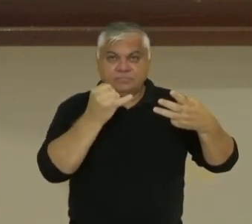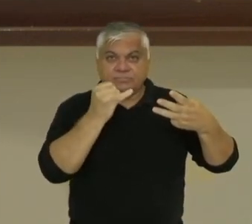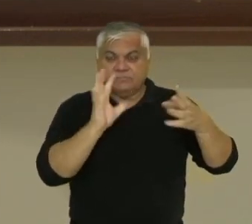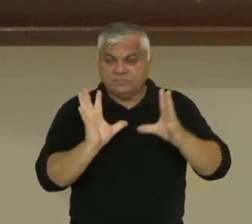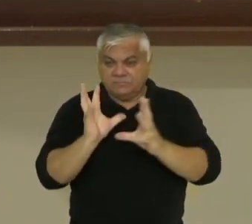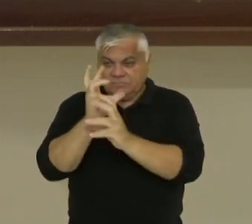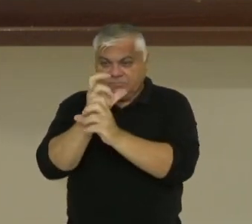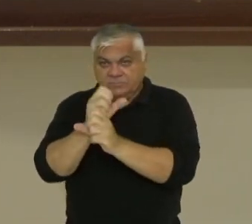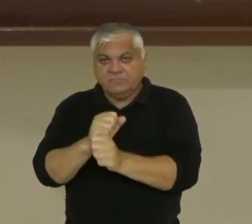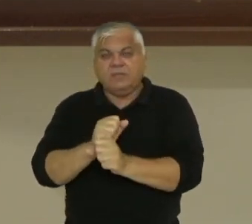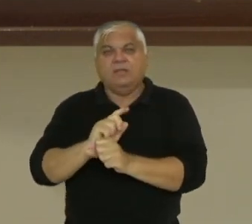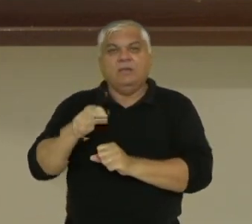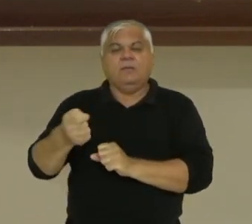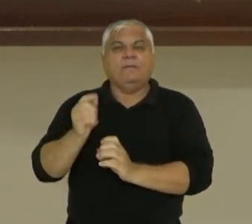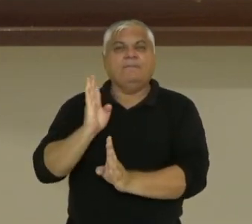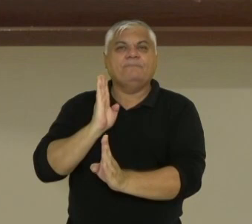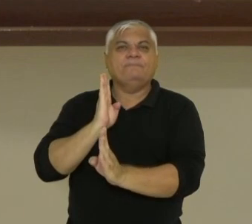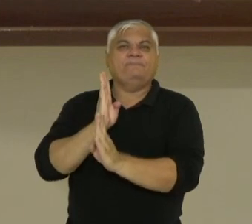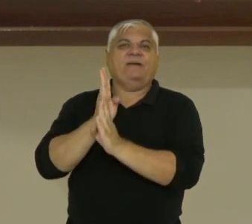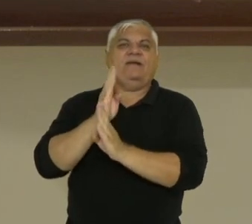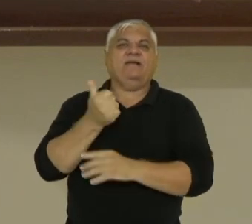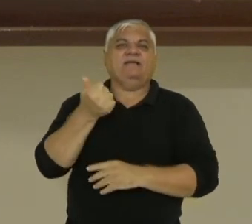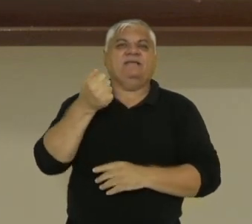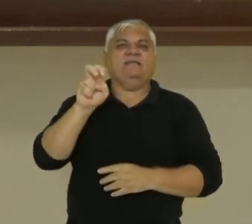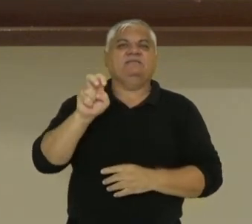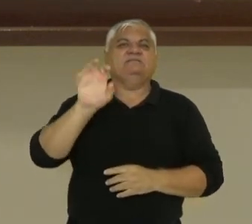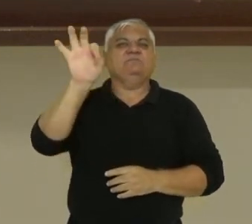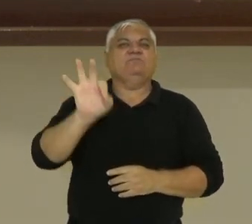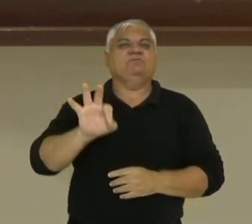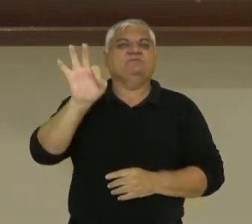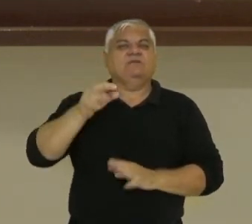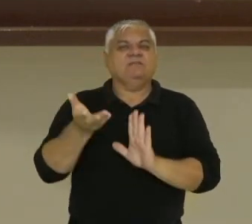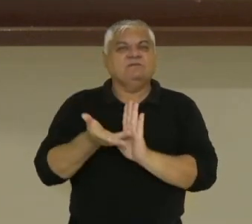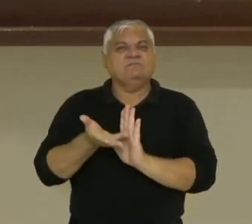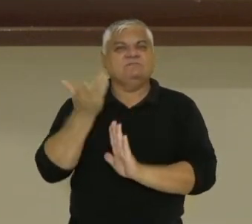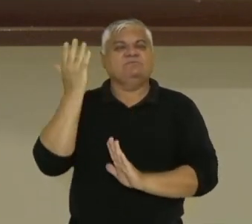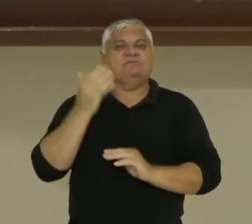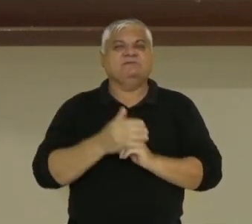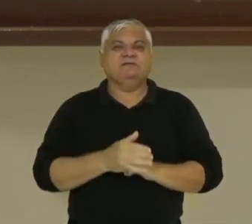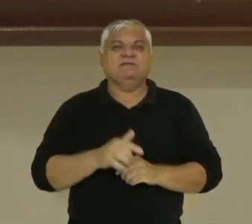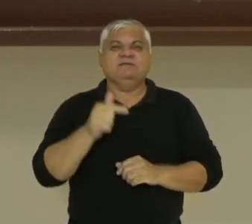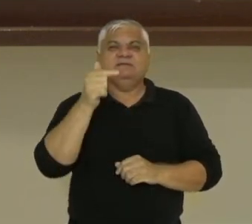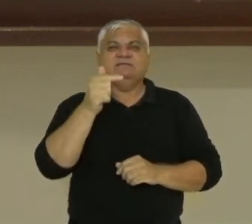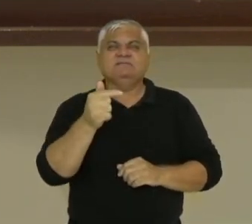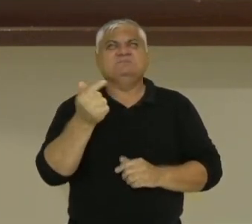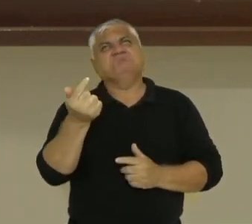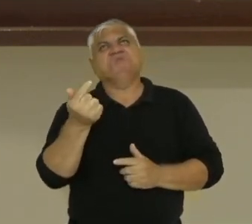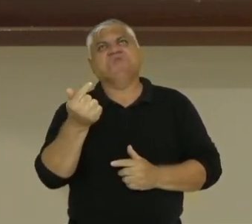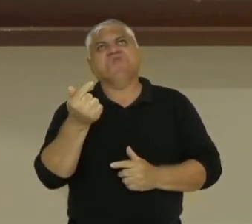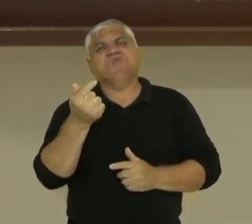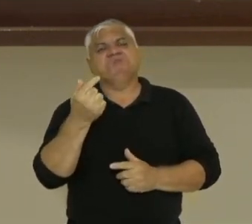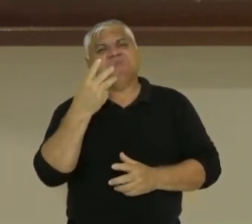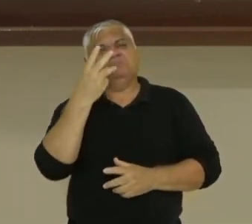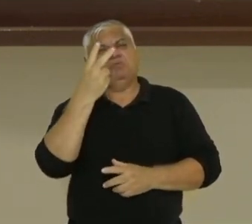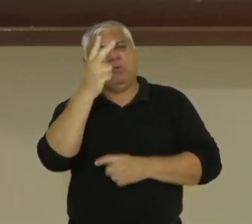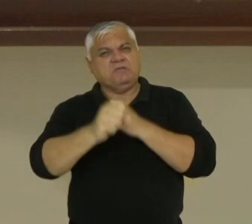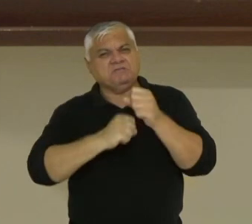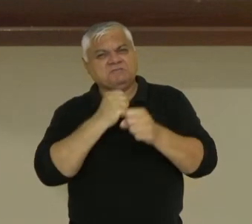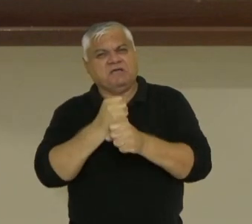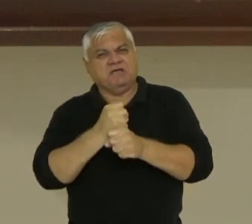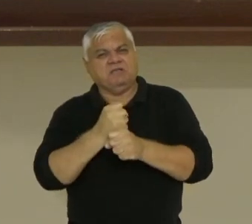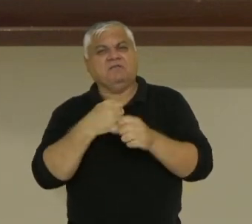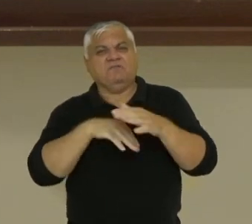terceiro ano, e daí eu calculo os 15% que passou de 720 dias de aplicação. Tranquilo,